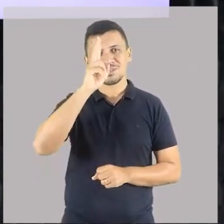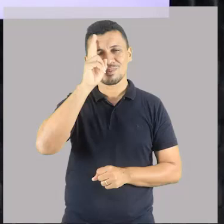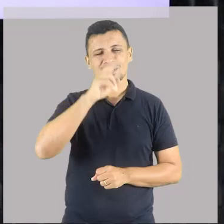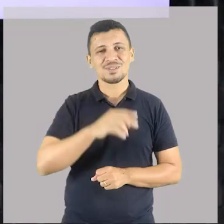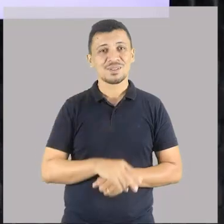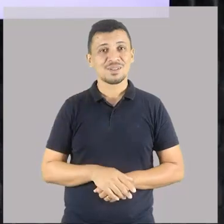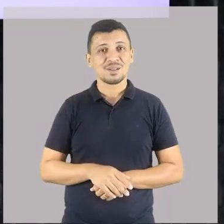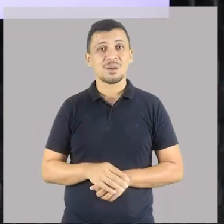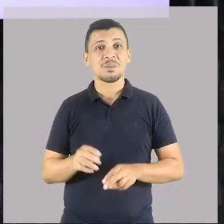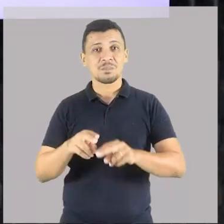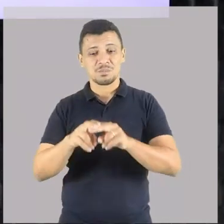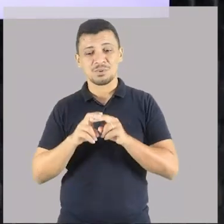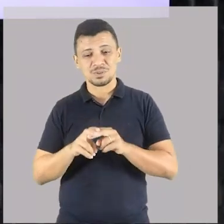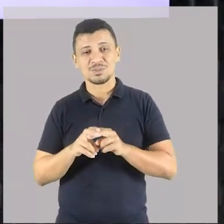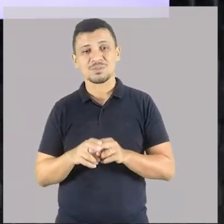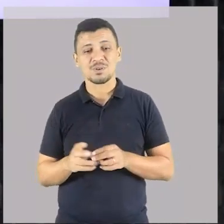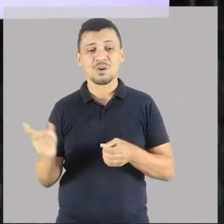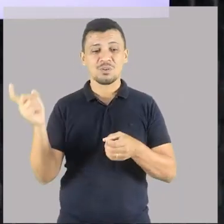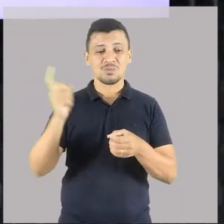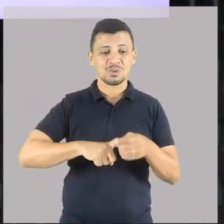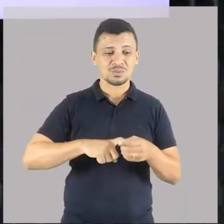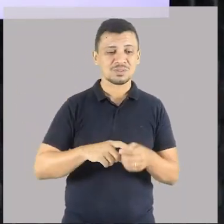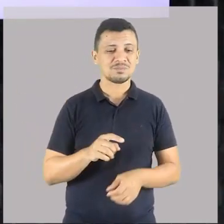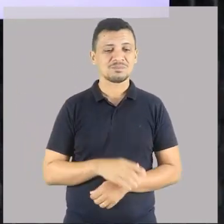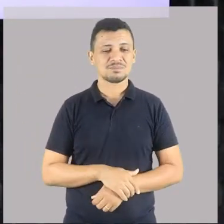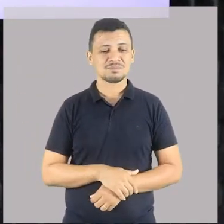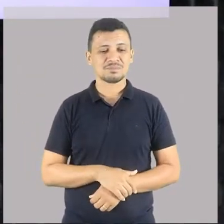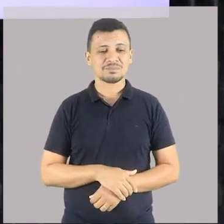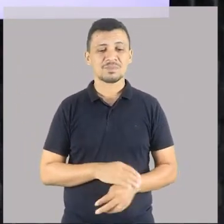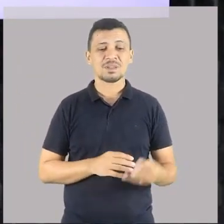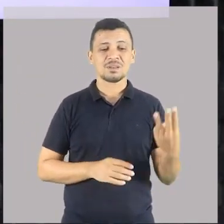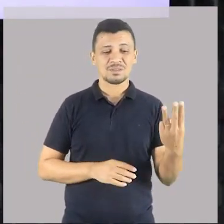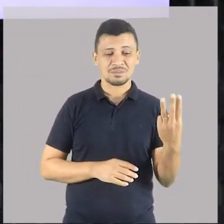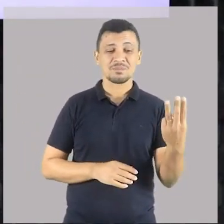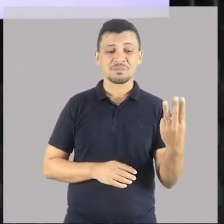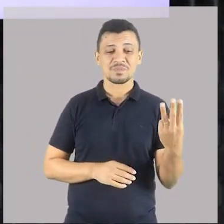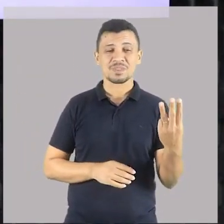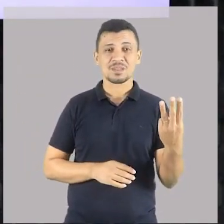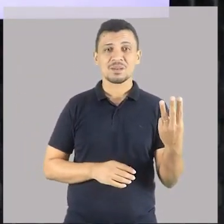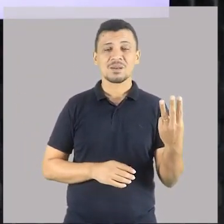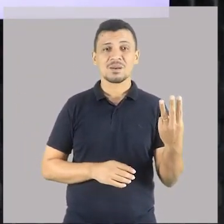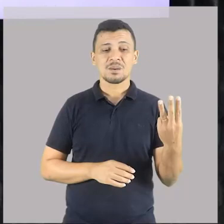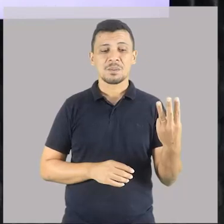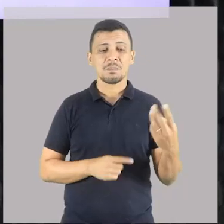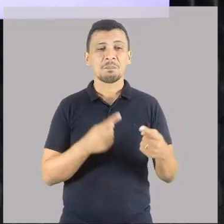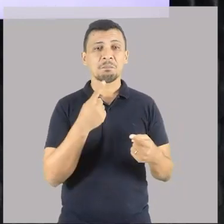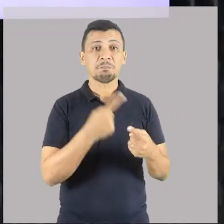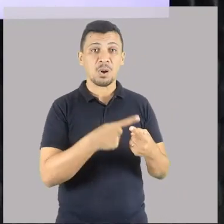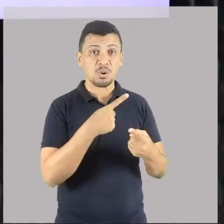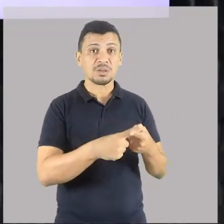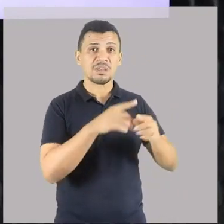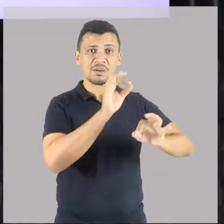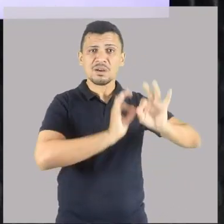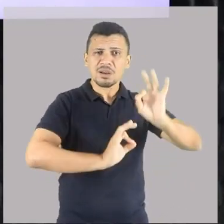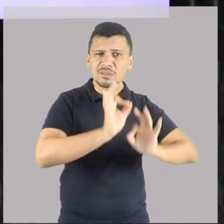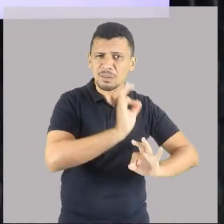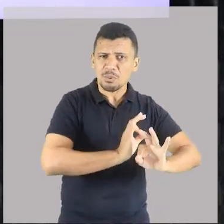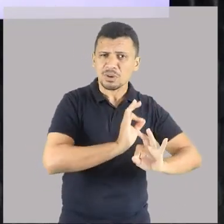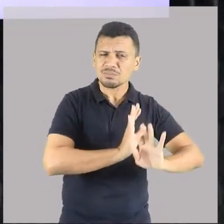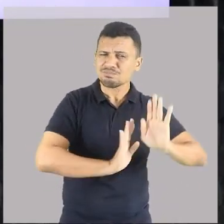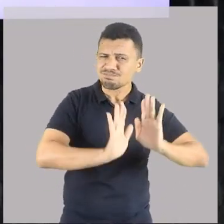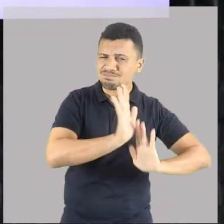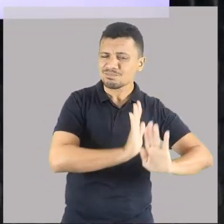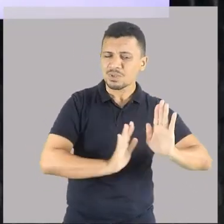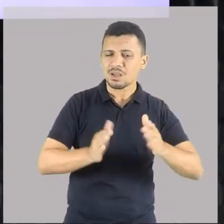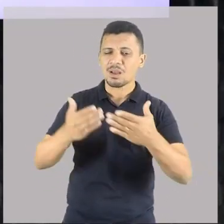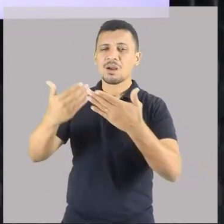Eu tanto poderia dizer, só voltando aqui, tanto eu poderia dizer, Por que foram elaboradas com cuidado, as